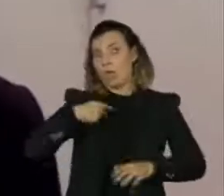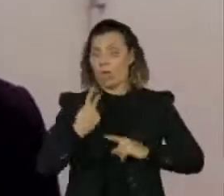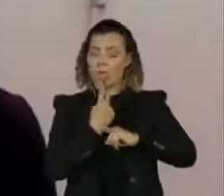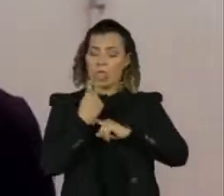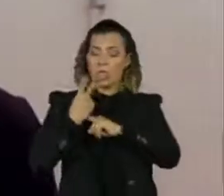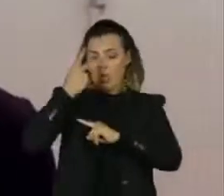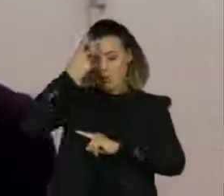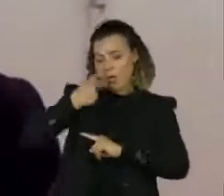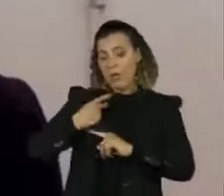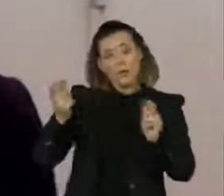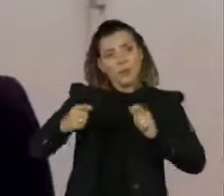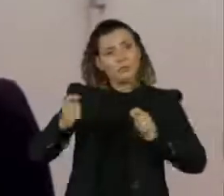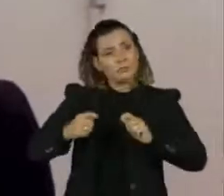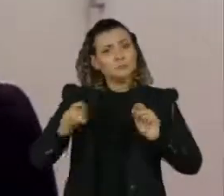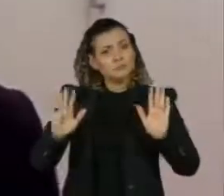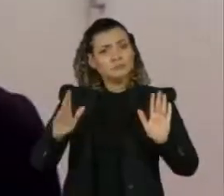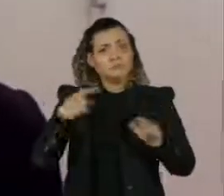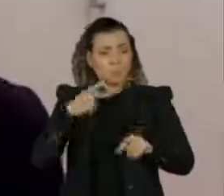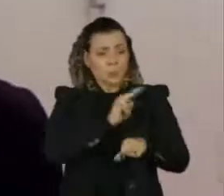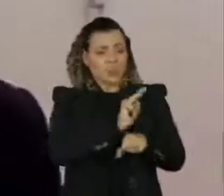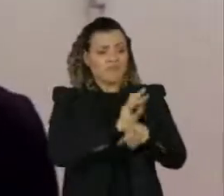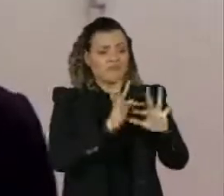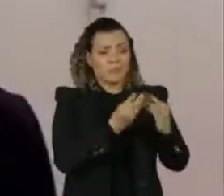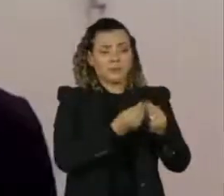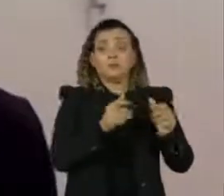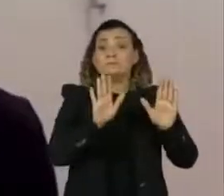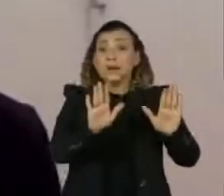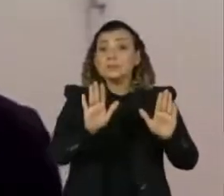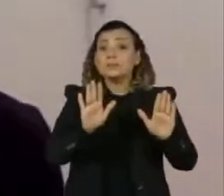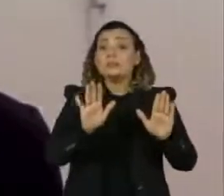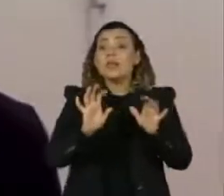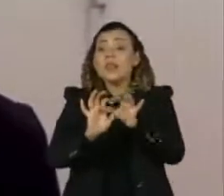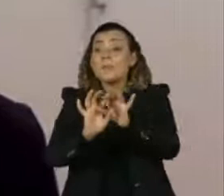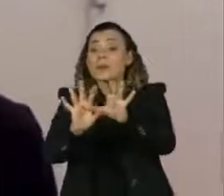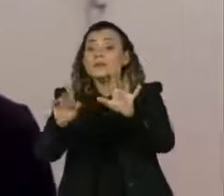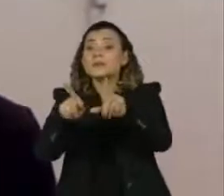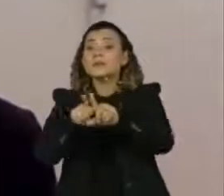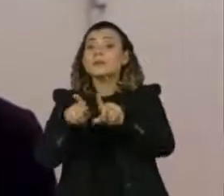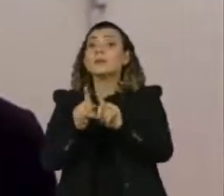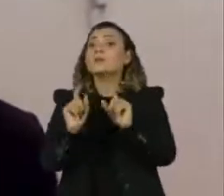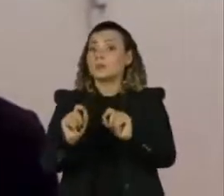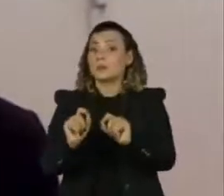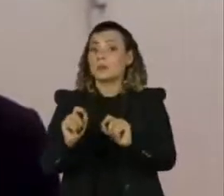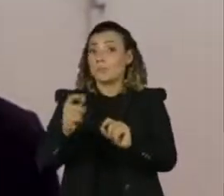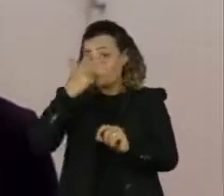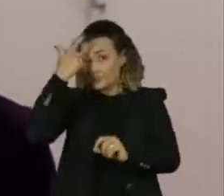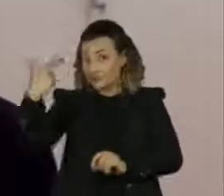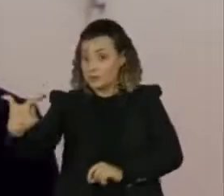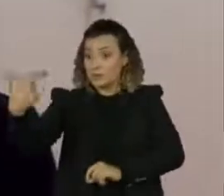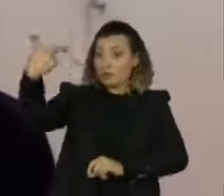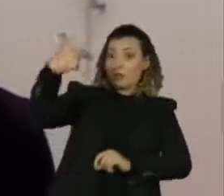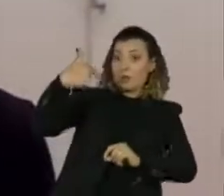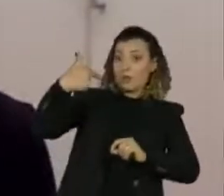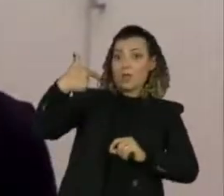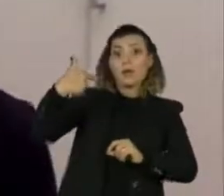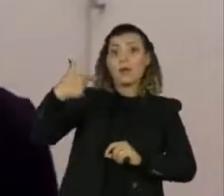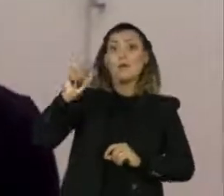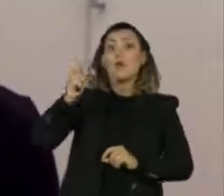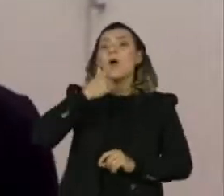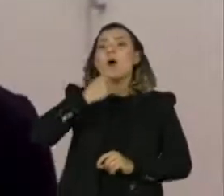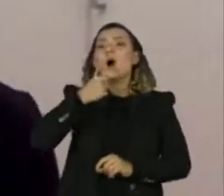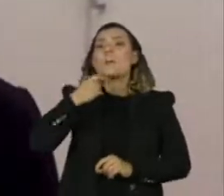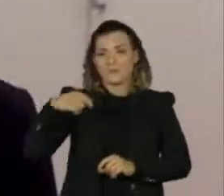para uma autodefesa, defender sua família, mas essa liberdade também deu a liberdade para que o atirador do Texas comprasse uma